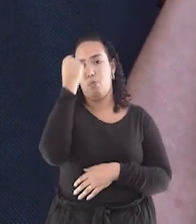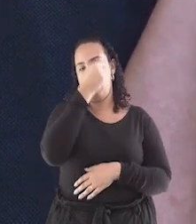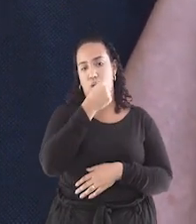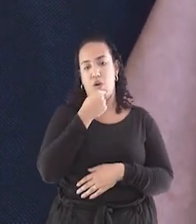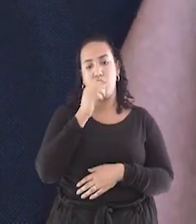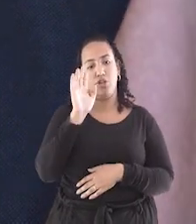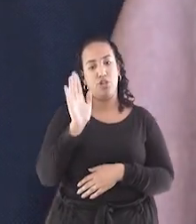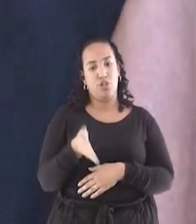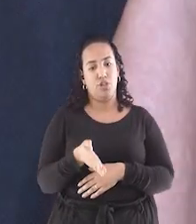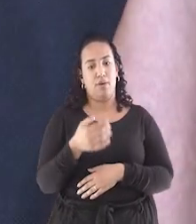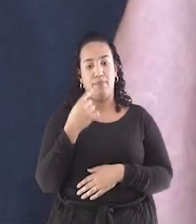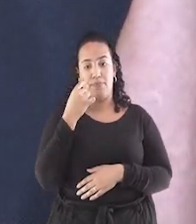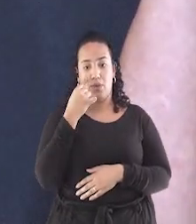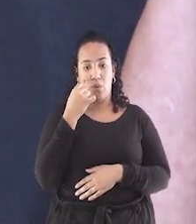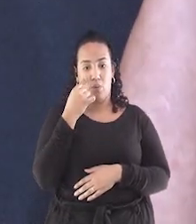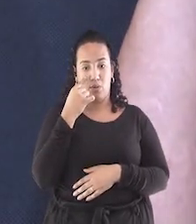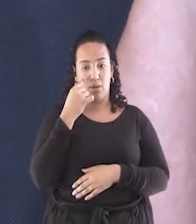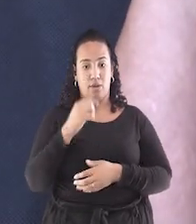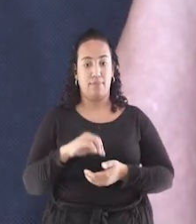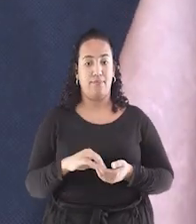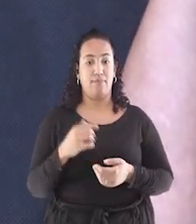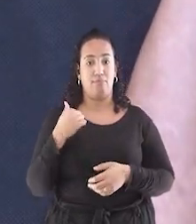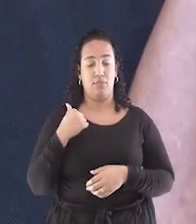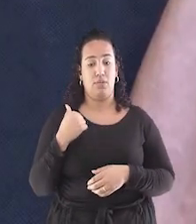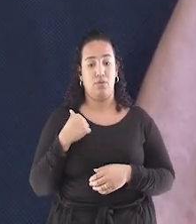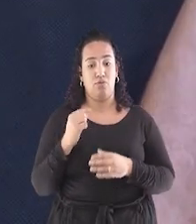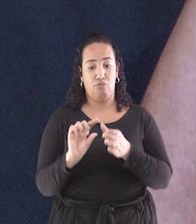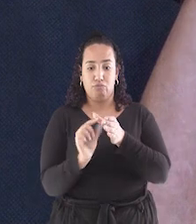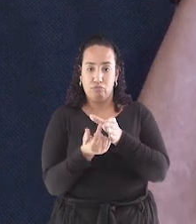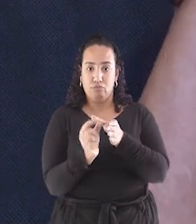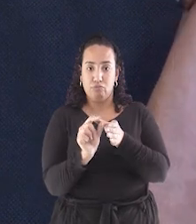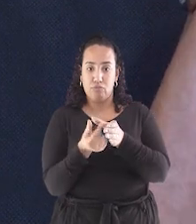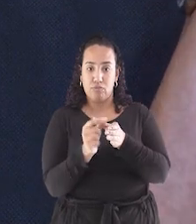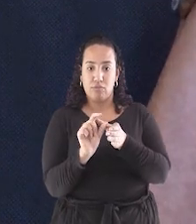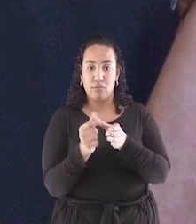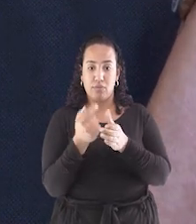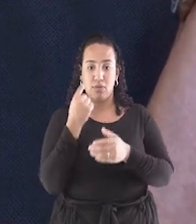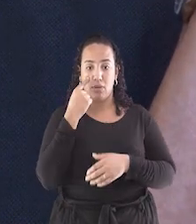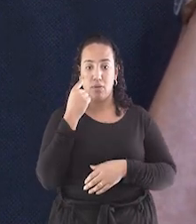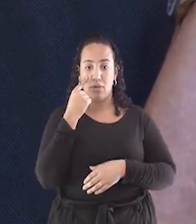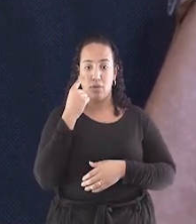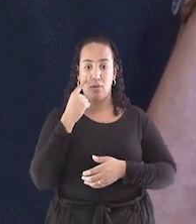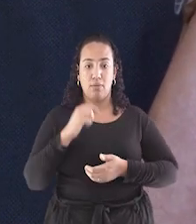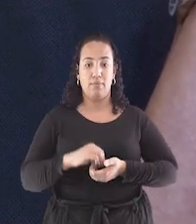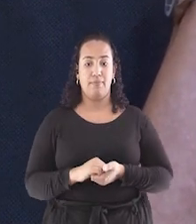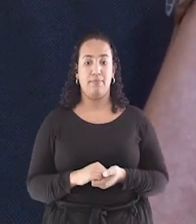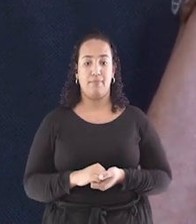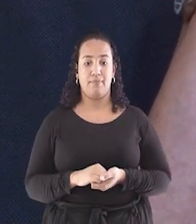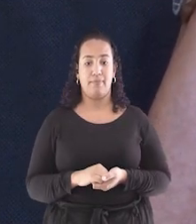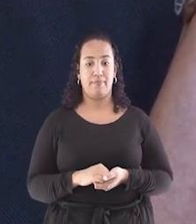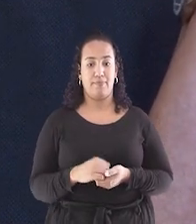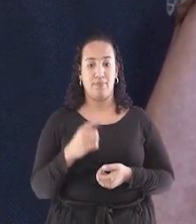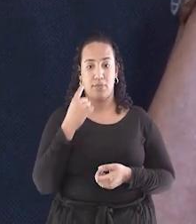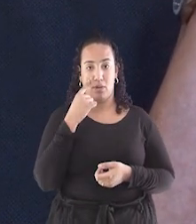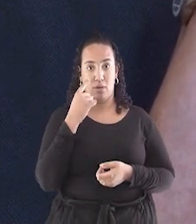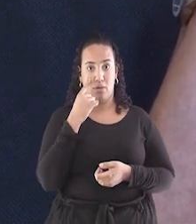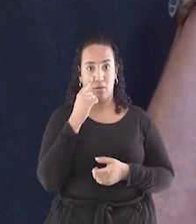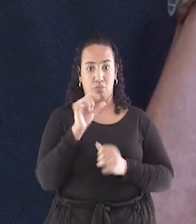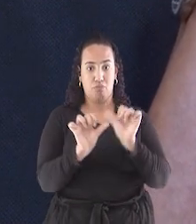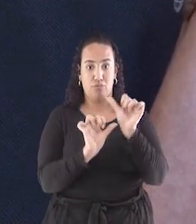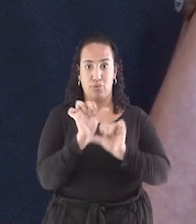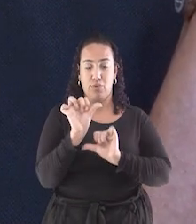hora. Observe, eu vou girar aqui o ponteiro dos minutos, uma volta